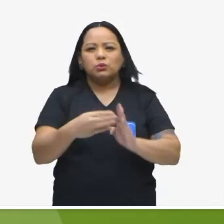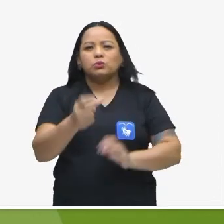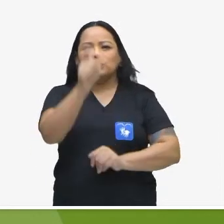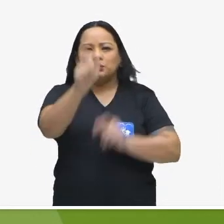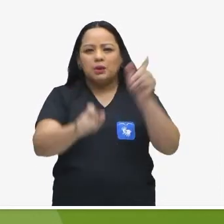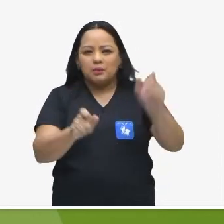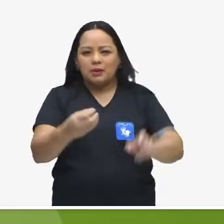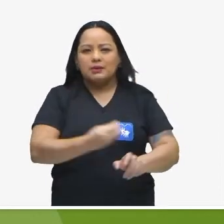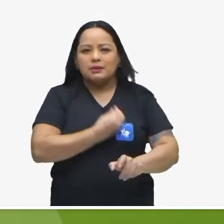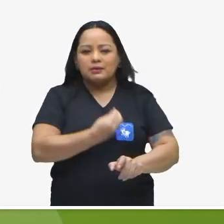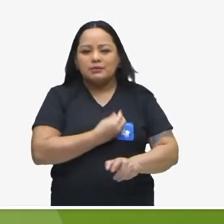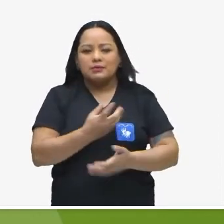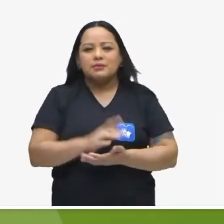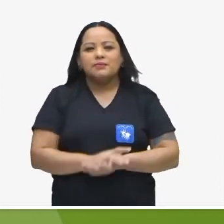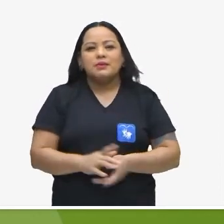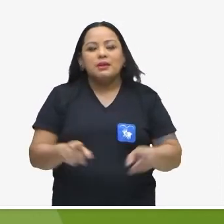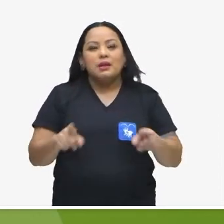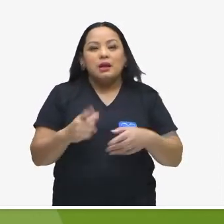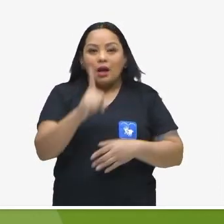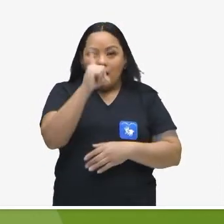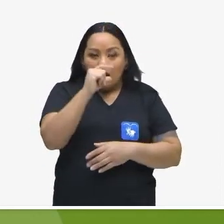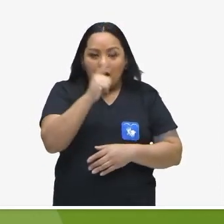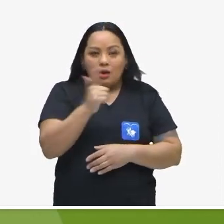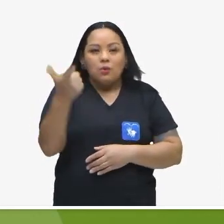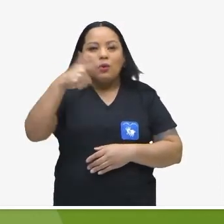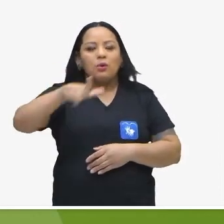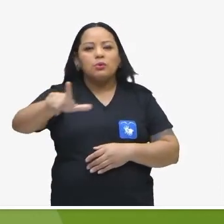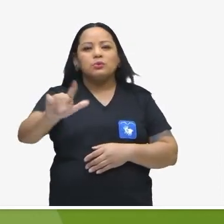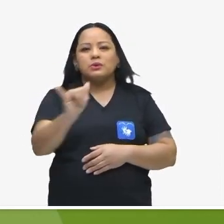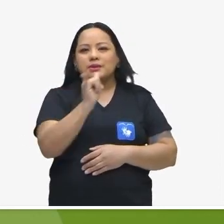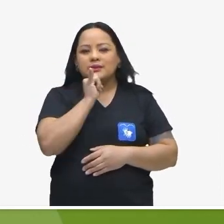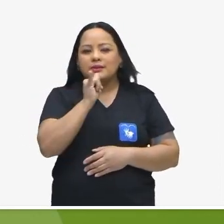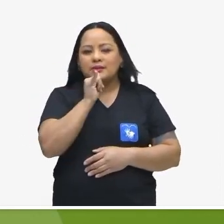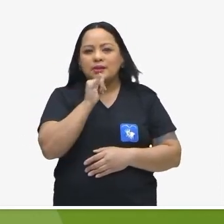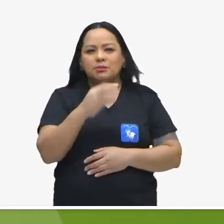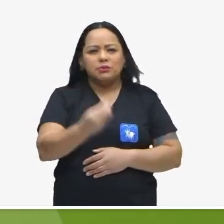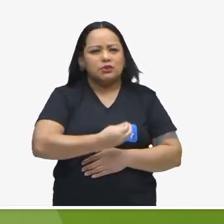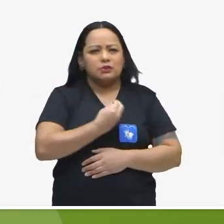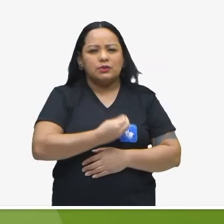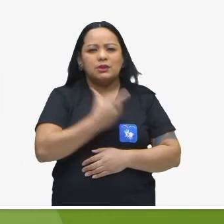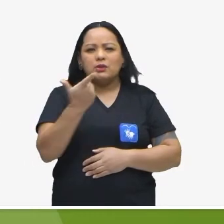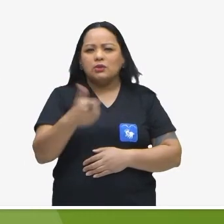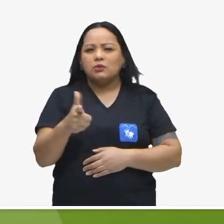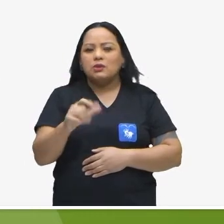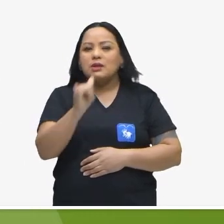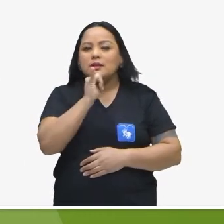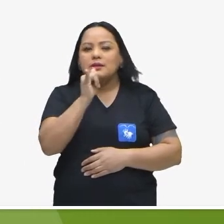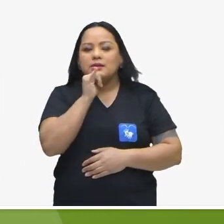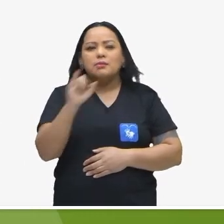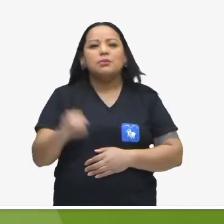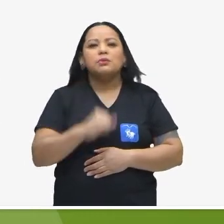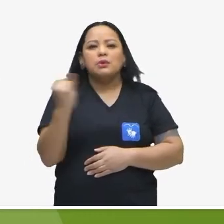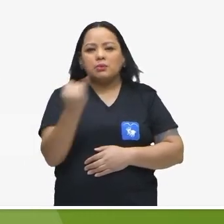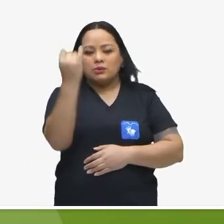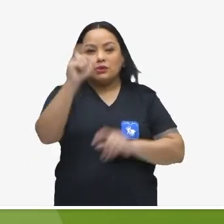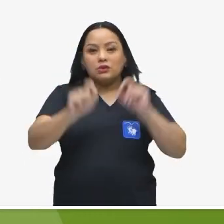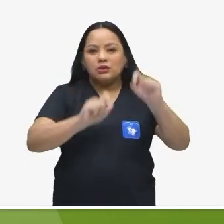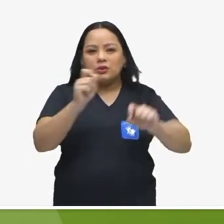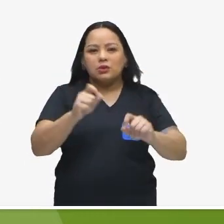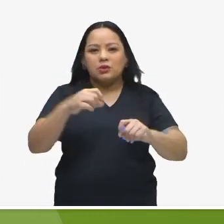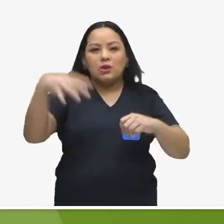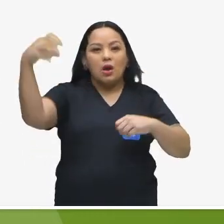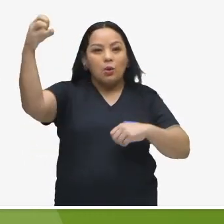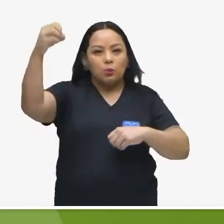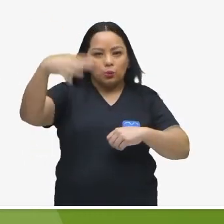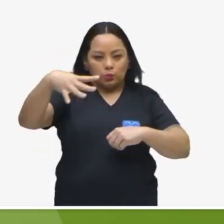vivos. Além da água, eu trouxe outro exemplo de fator abiótico aqui que é muito importante, que é a